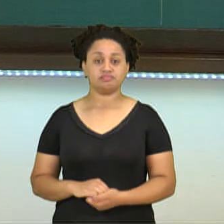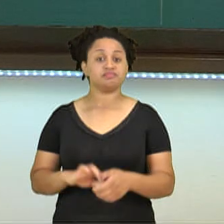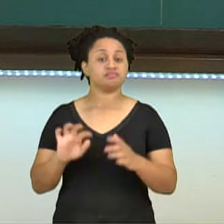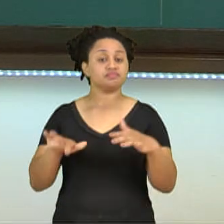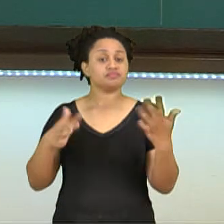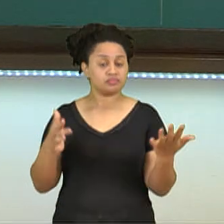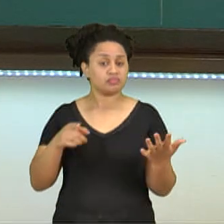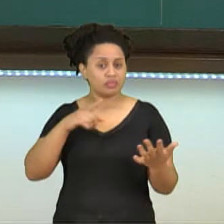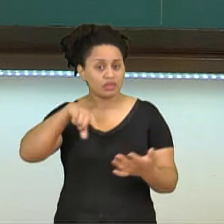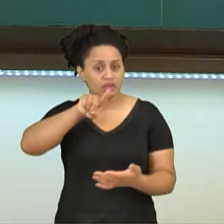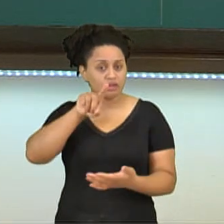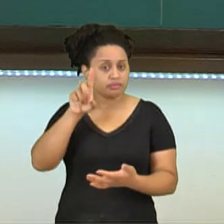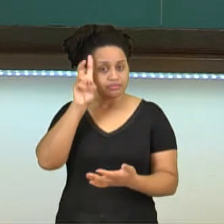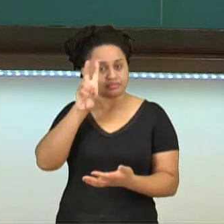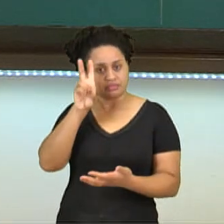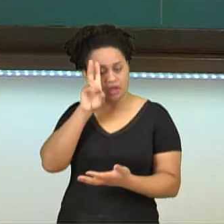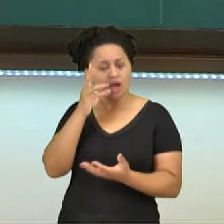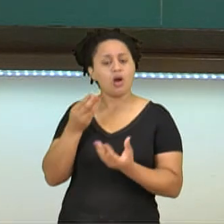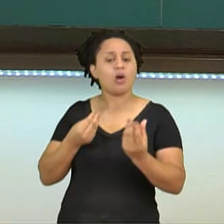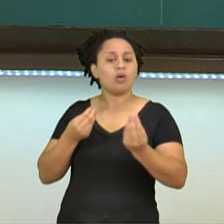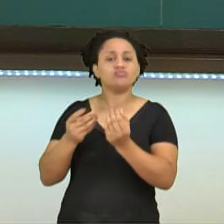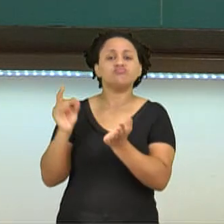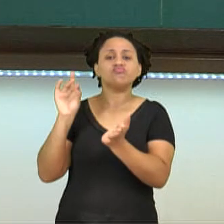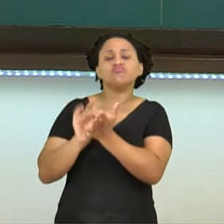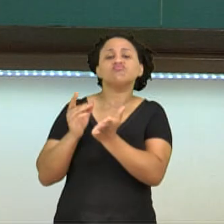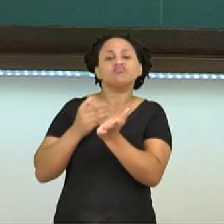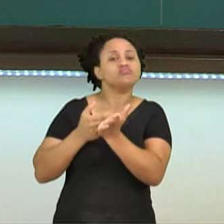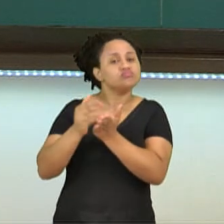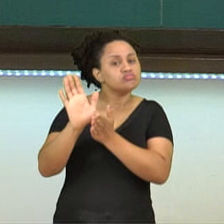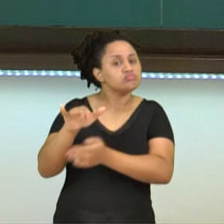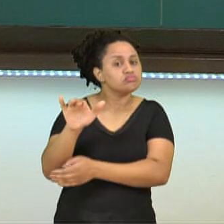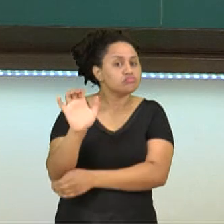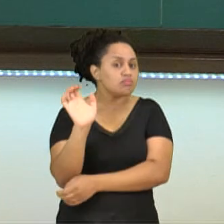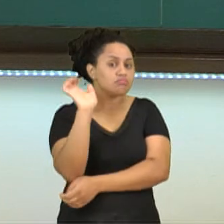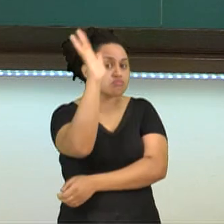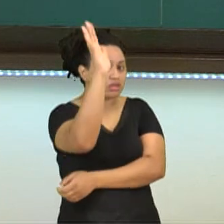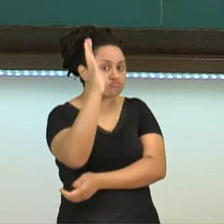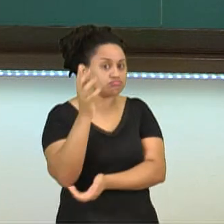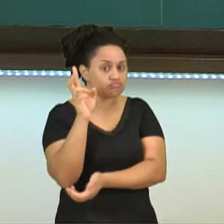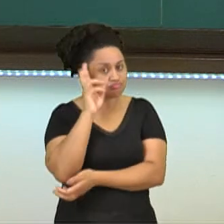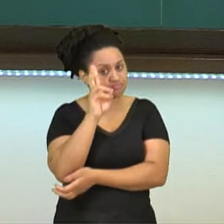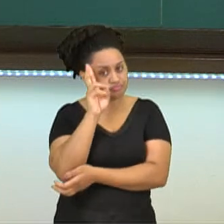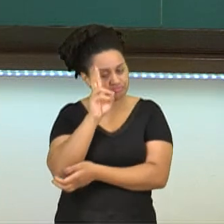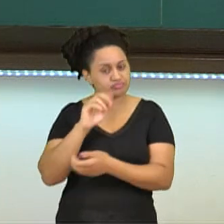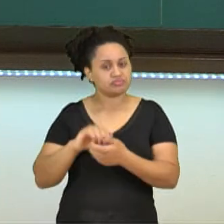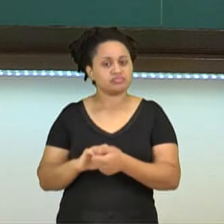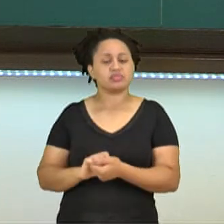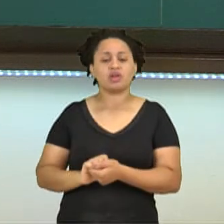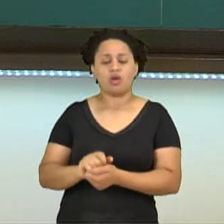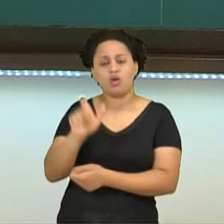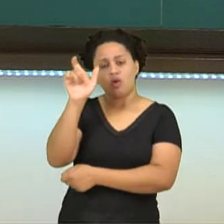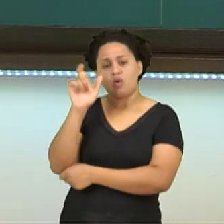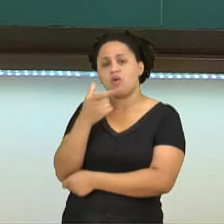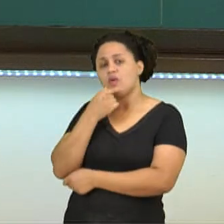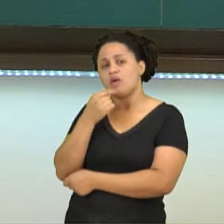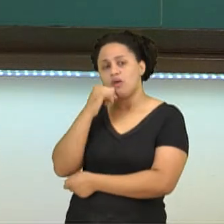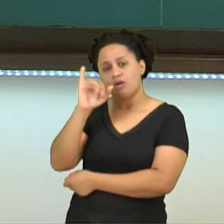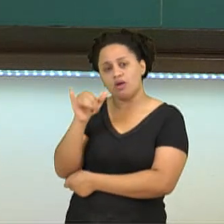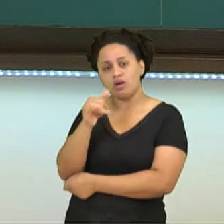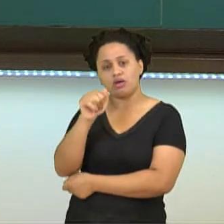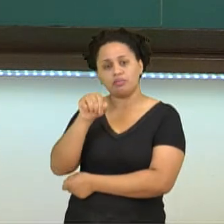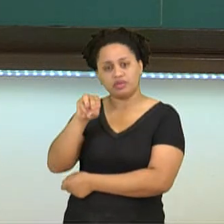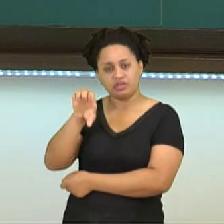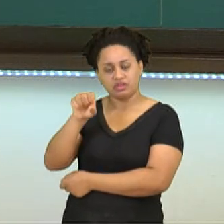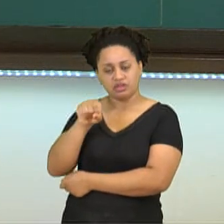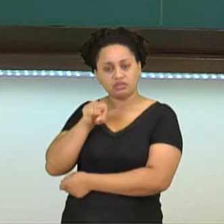Daí, pessoal, lembraram como que surgiu o basquetebol? Lembra lá a história do senhor James Smith,